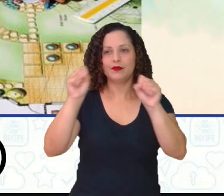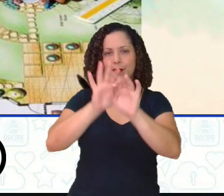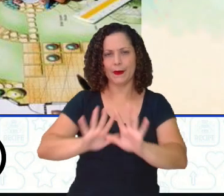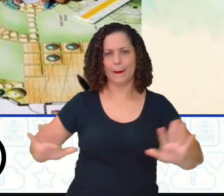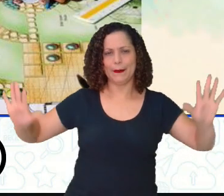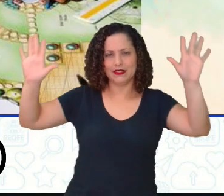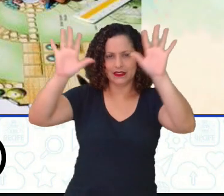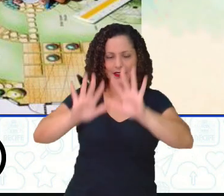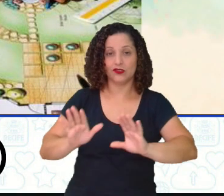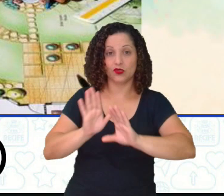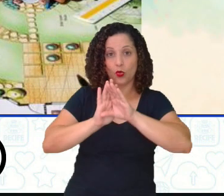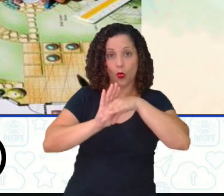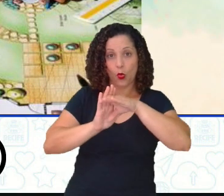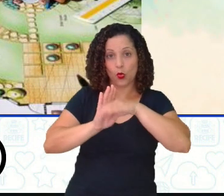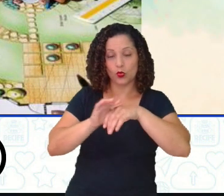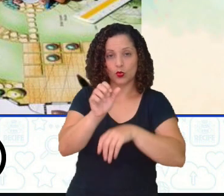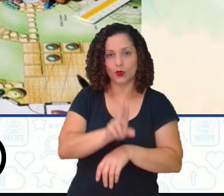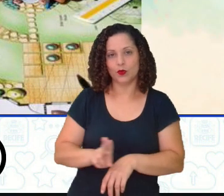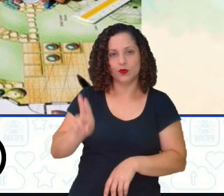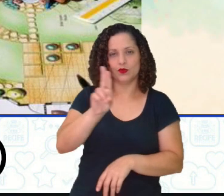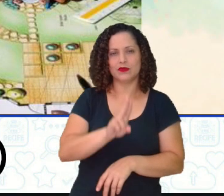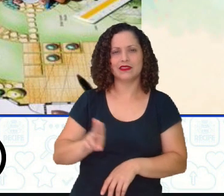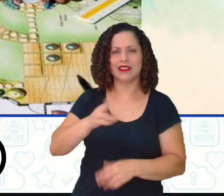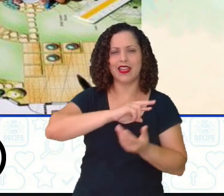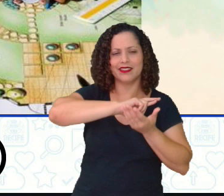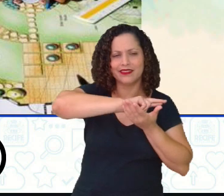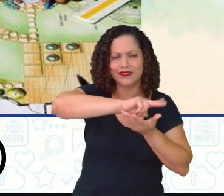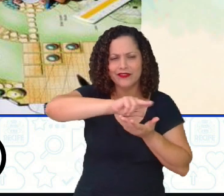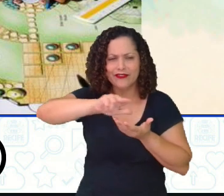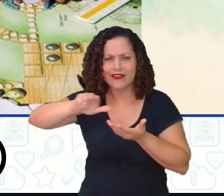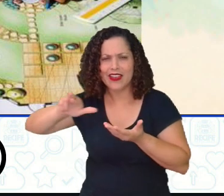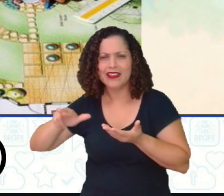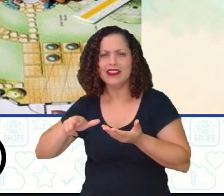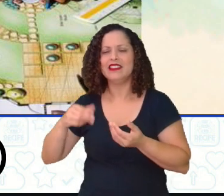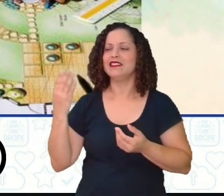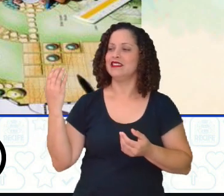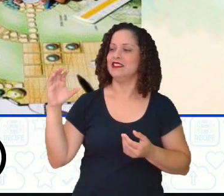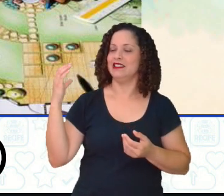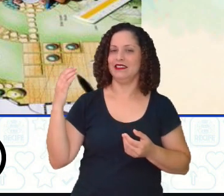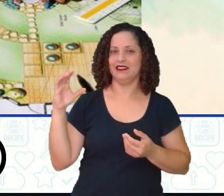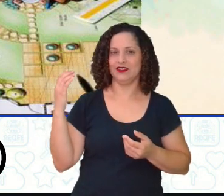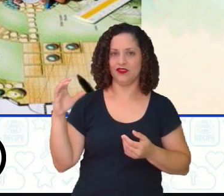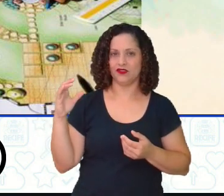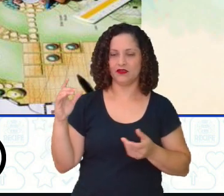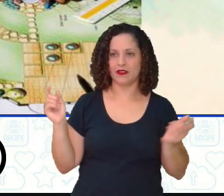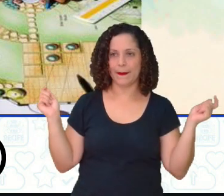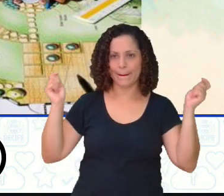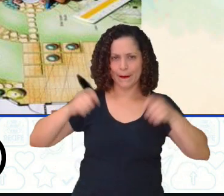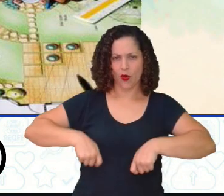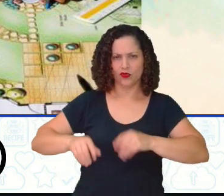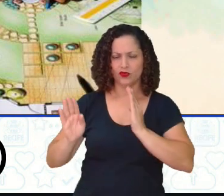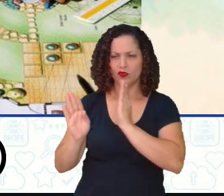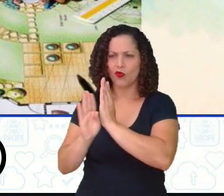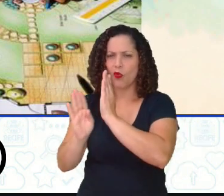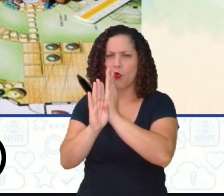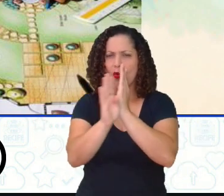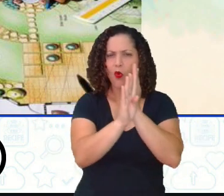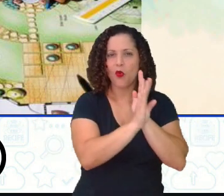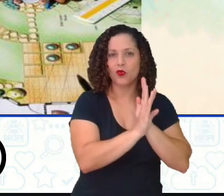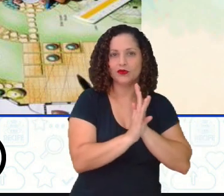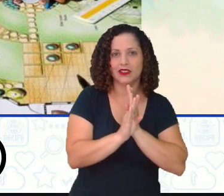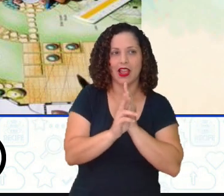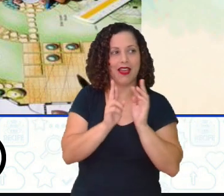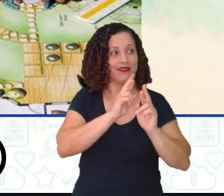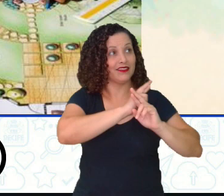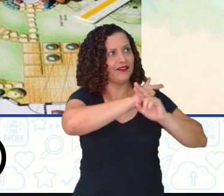é um conceito utilizado em várias áreas de estudo das ciências. É possível encontrar distintas